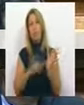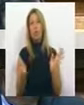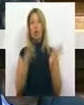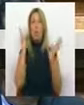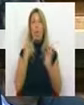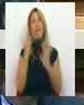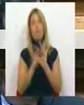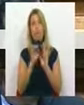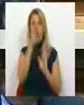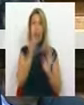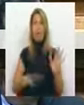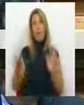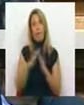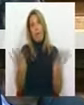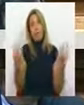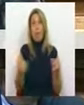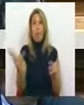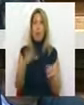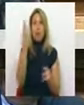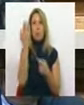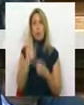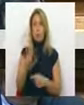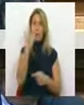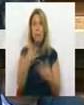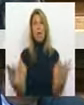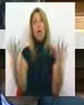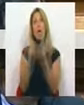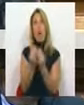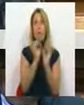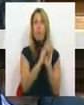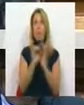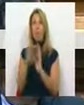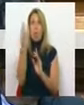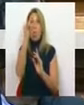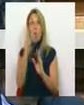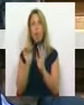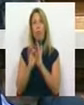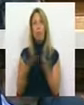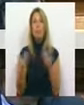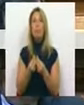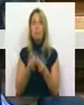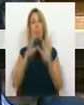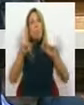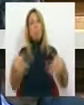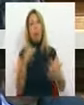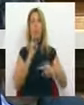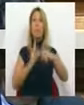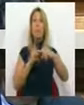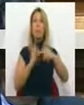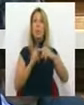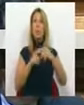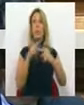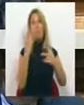mais um destes exemplos. Se a fusão dos fundos num só fundo até pode ser benéfica para uma visão